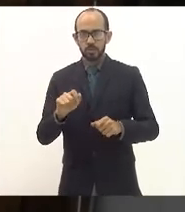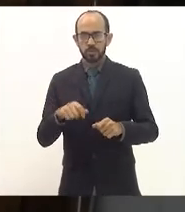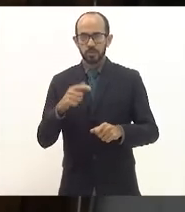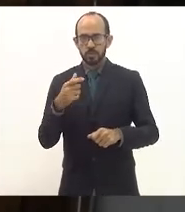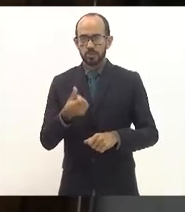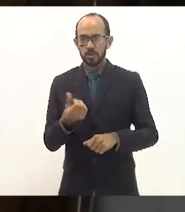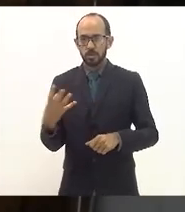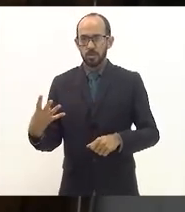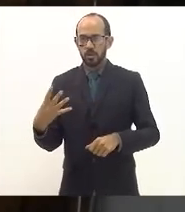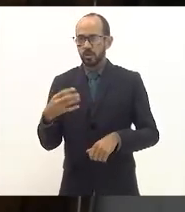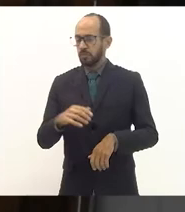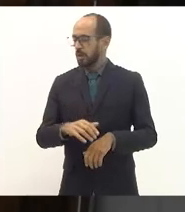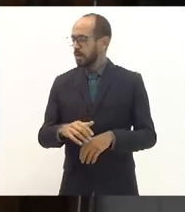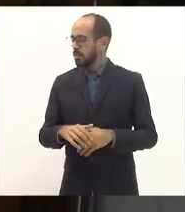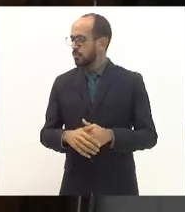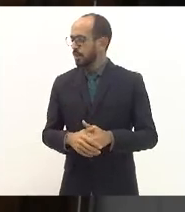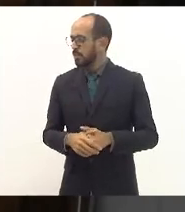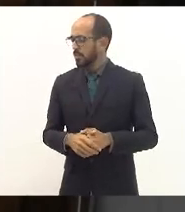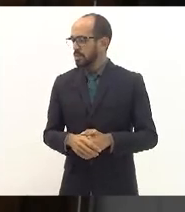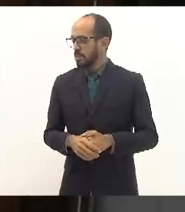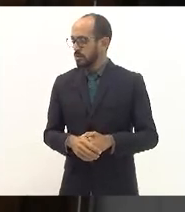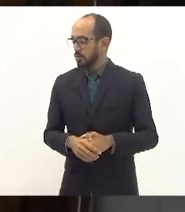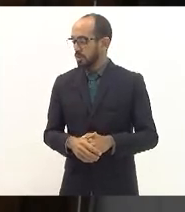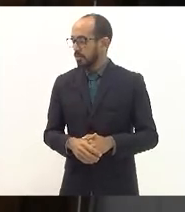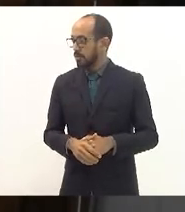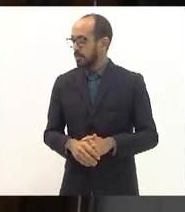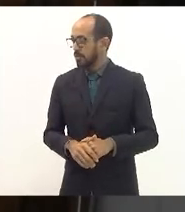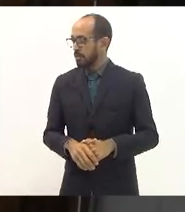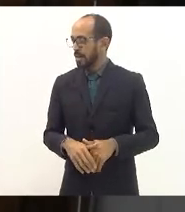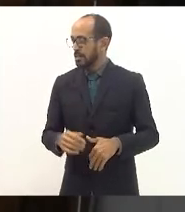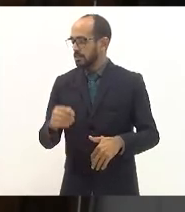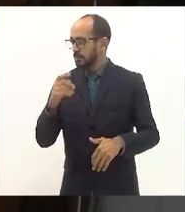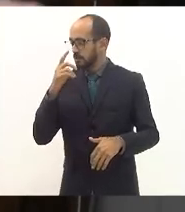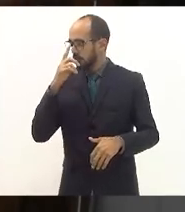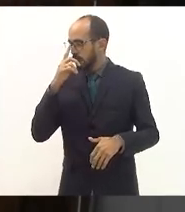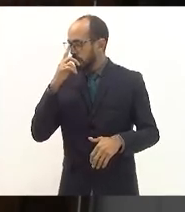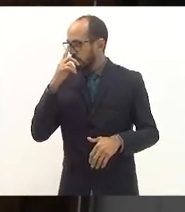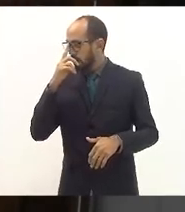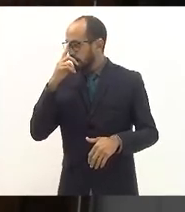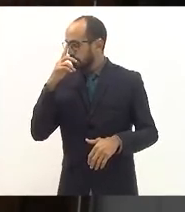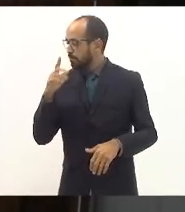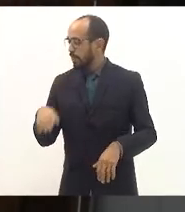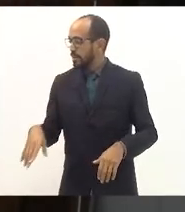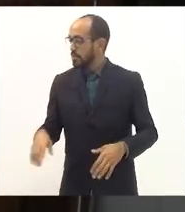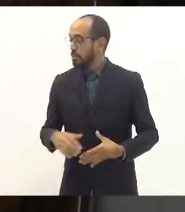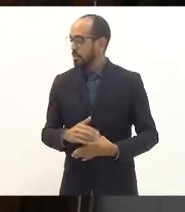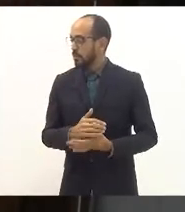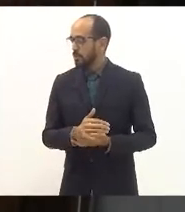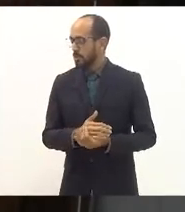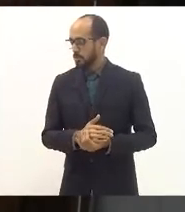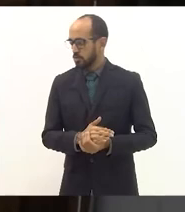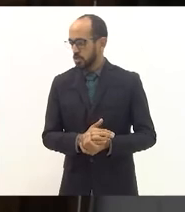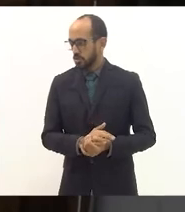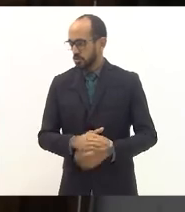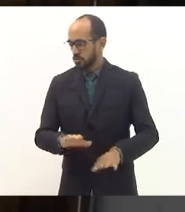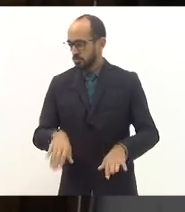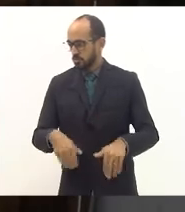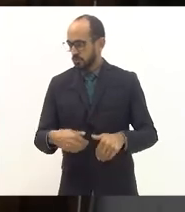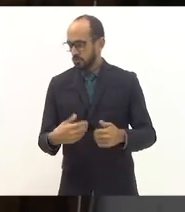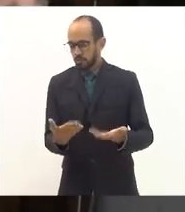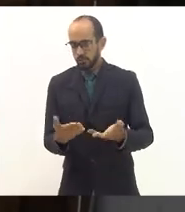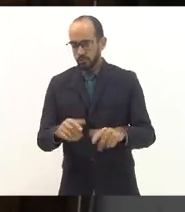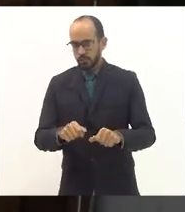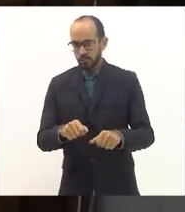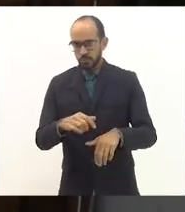empresarial militar, e falo militar resguardando a honra dos militares que defenderam a democracia e que